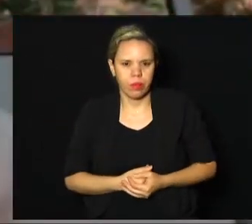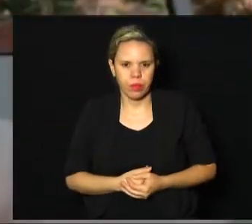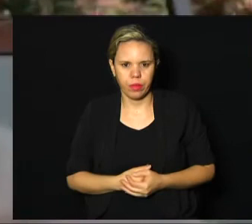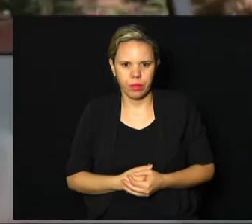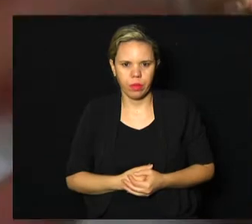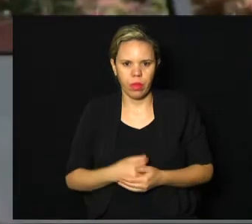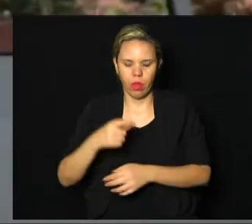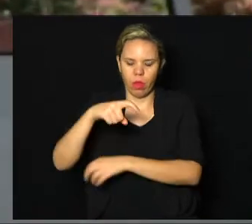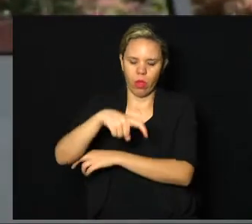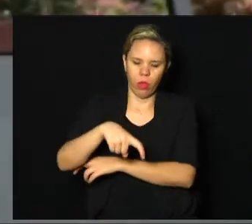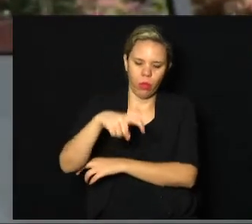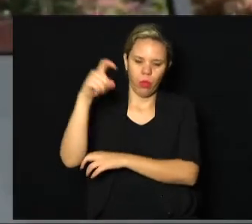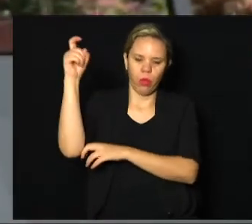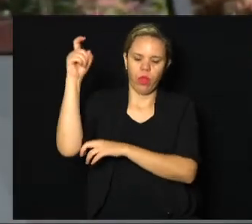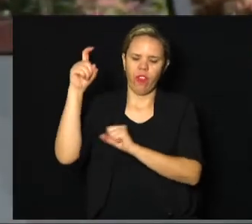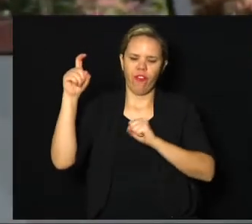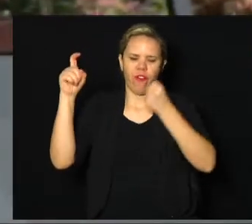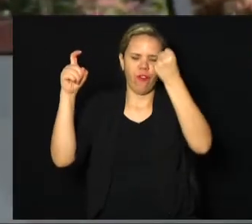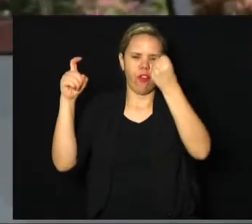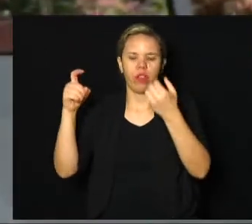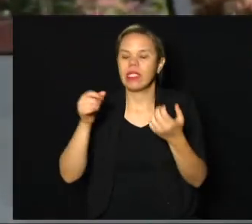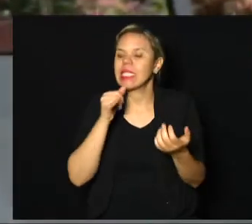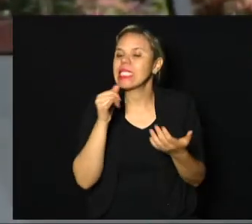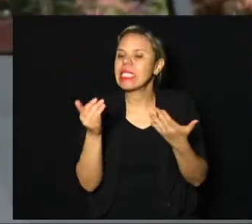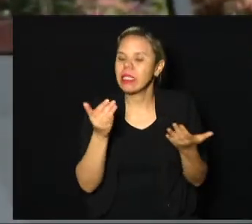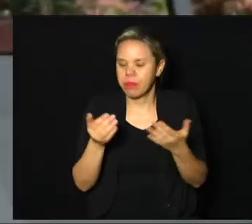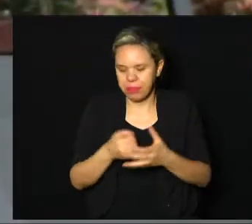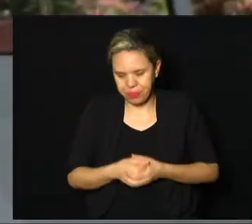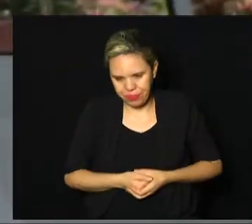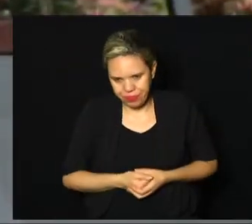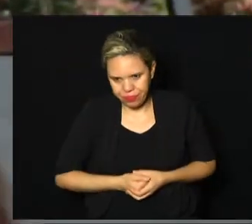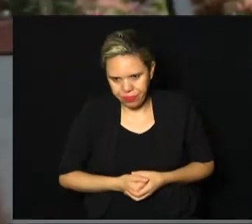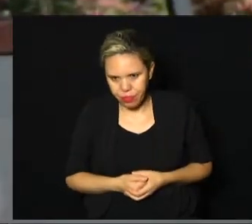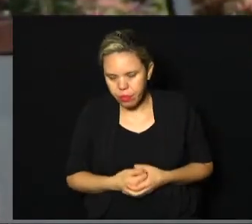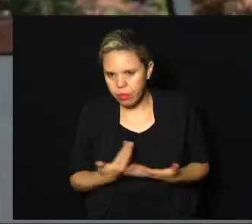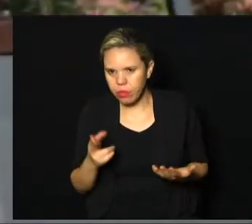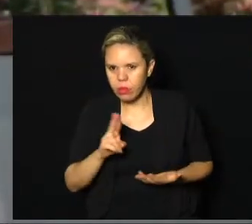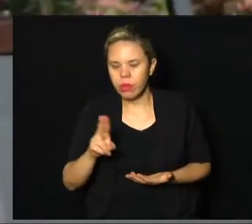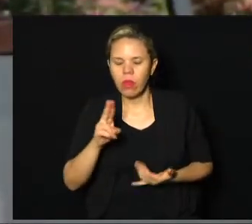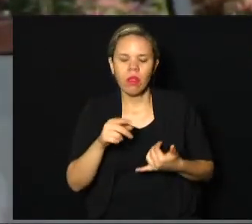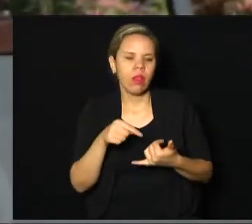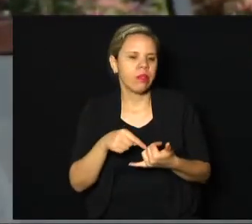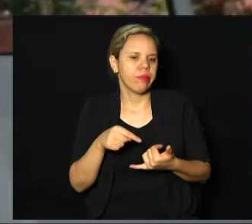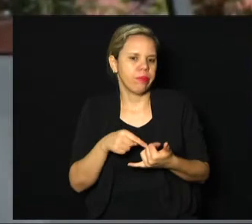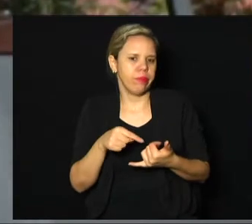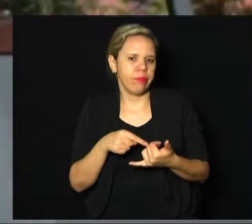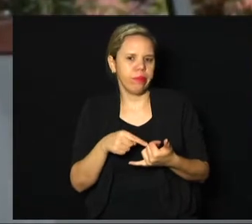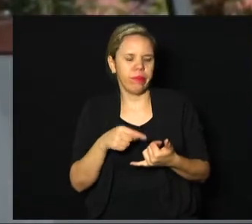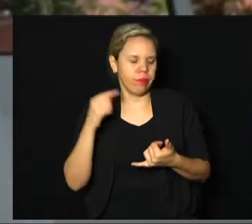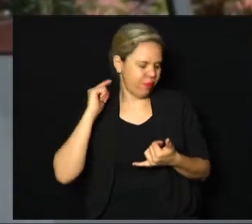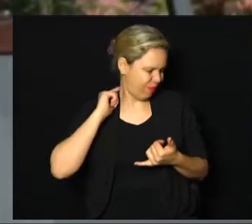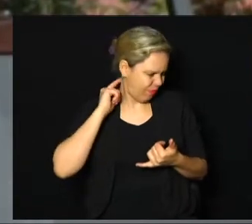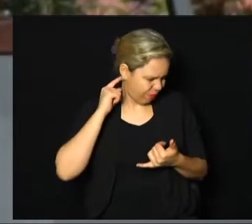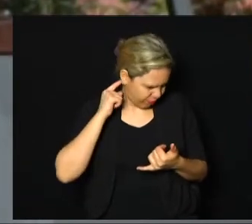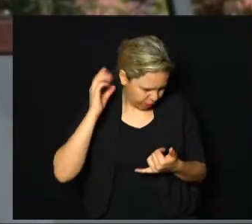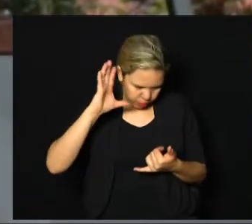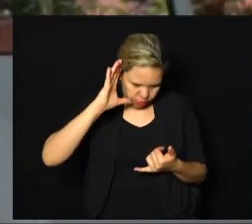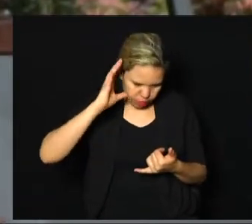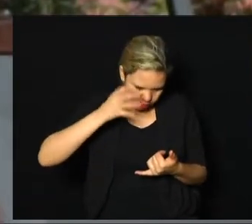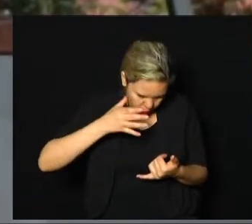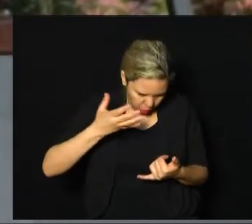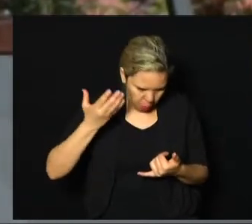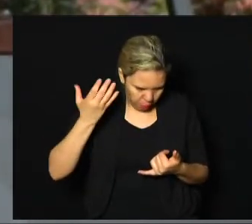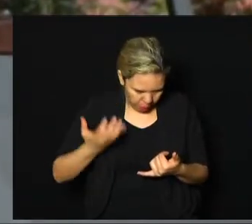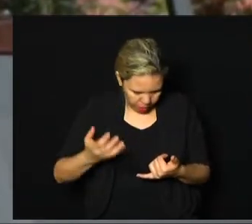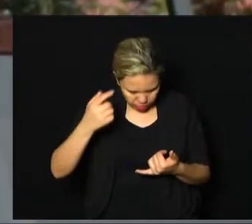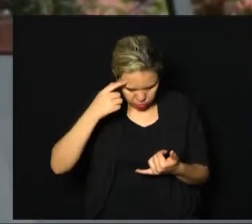a alavanca que ele tem de força e tal. Então, quando eu uso o celular em flexão do pescoço, a gente viu